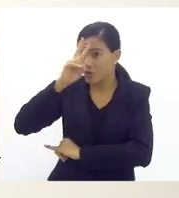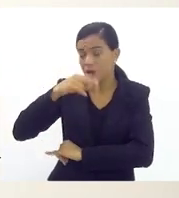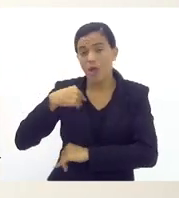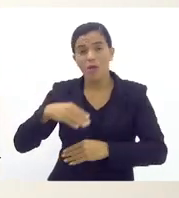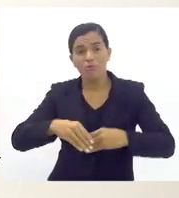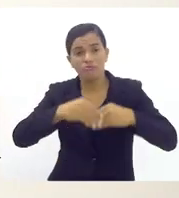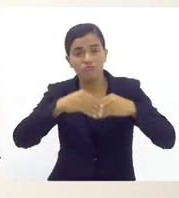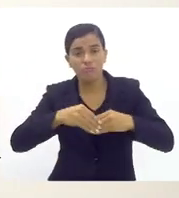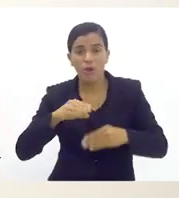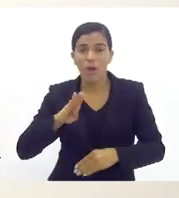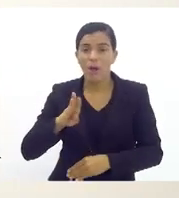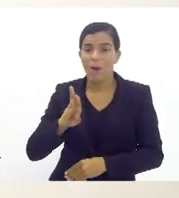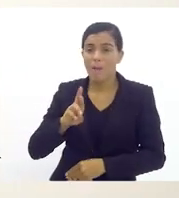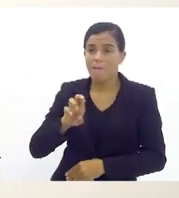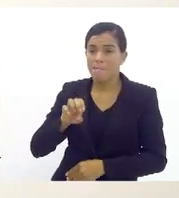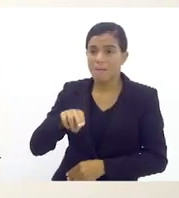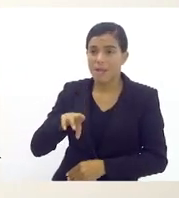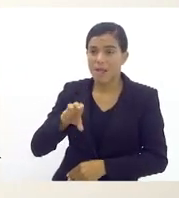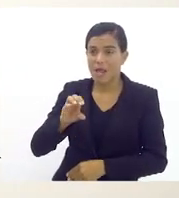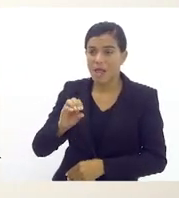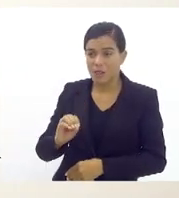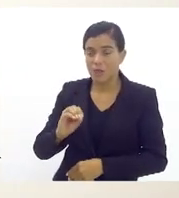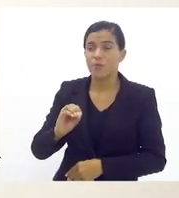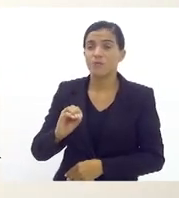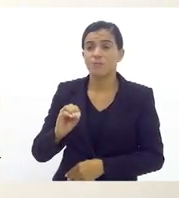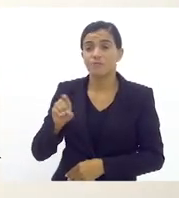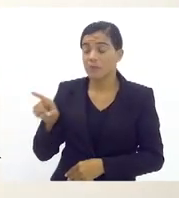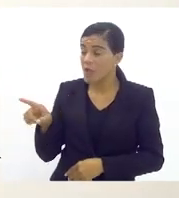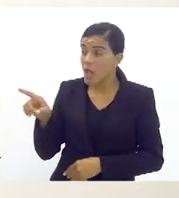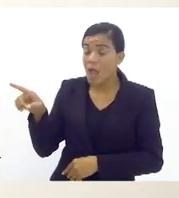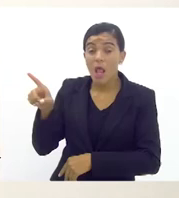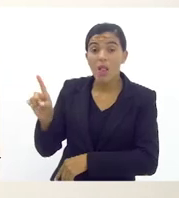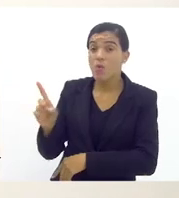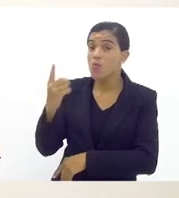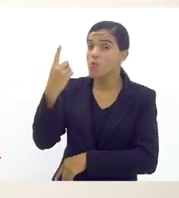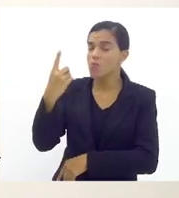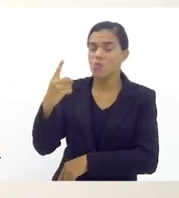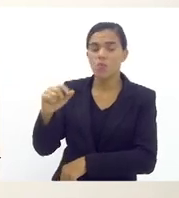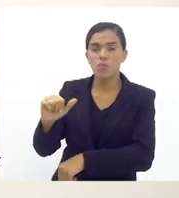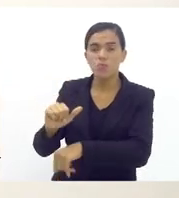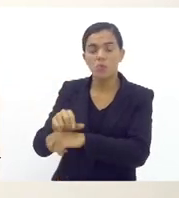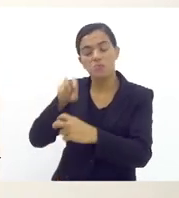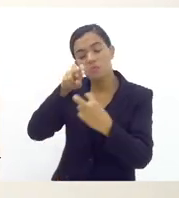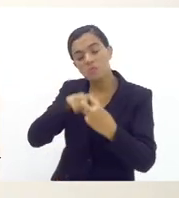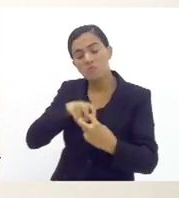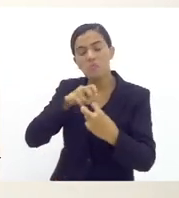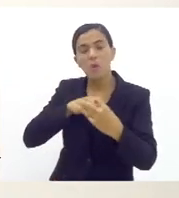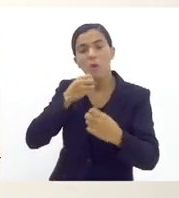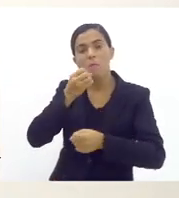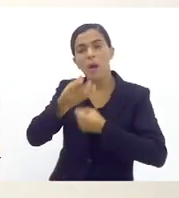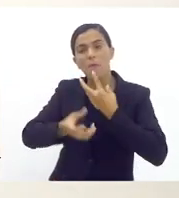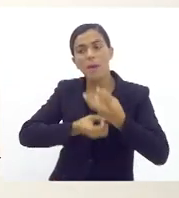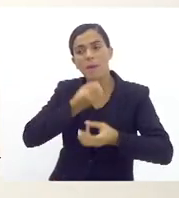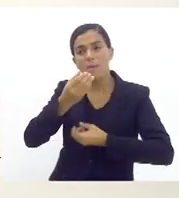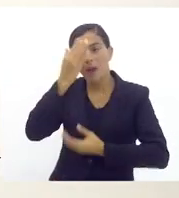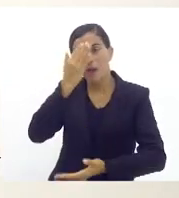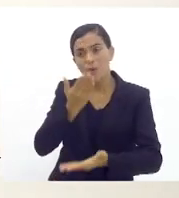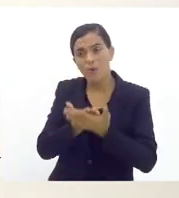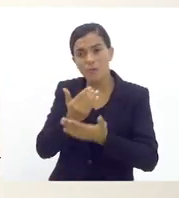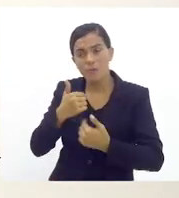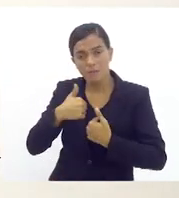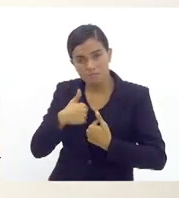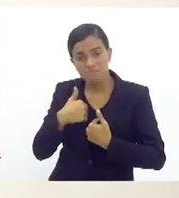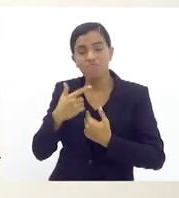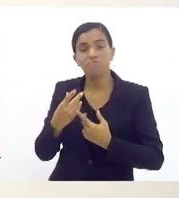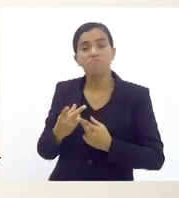Breno, que foi um dos coordenadores do Transgarçone, que parou para me ouvir e acreditou em mim, me levou para o